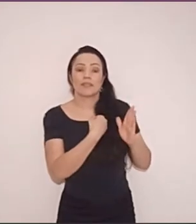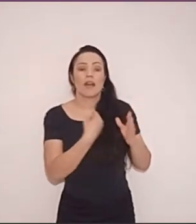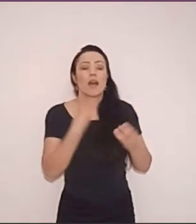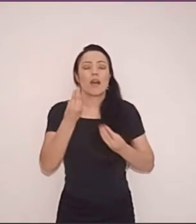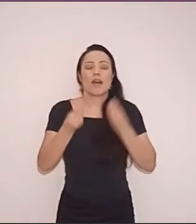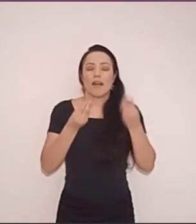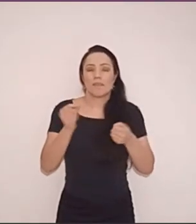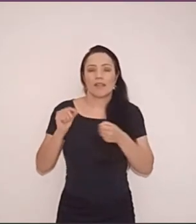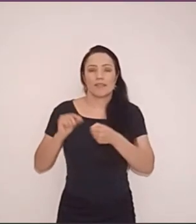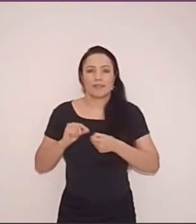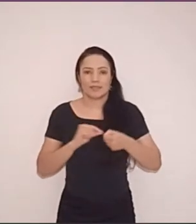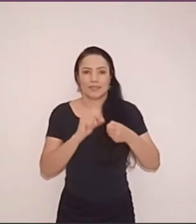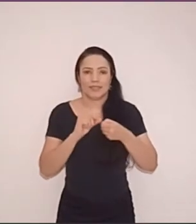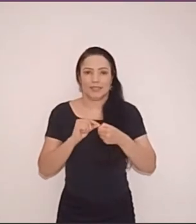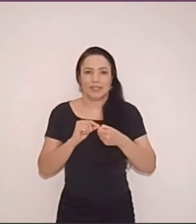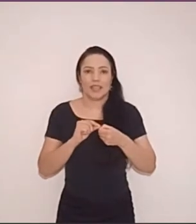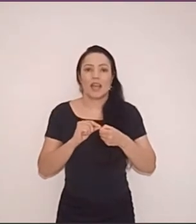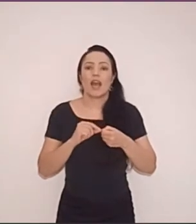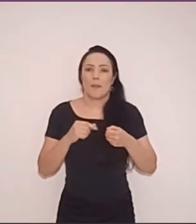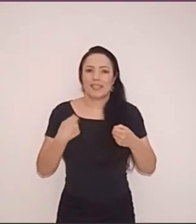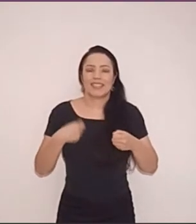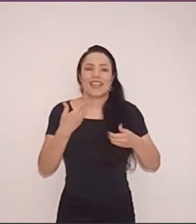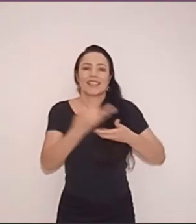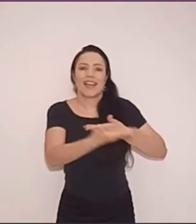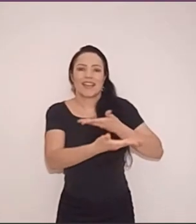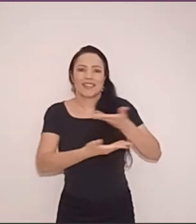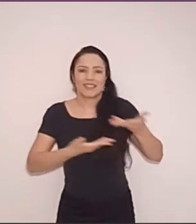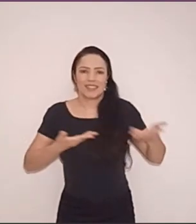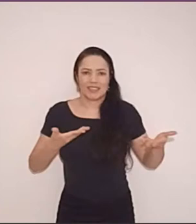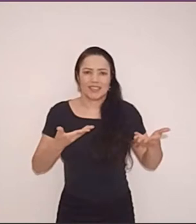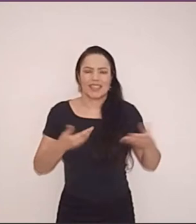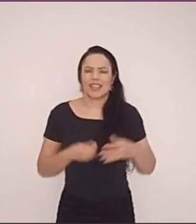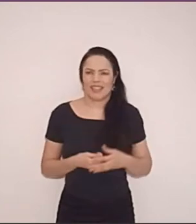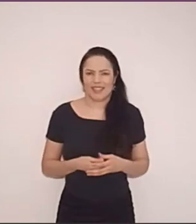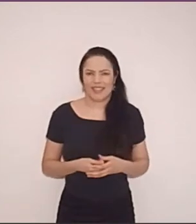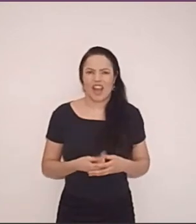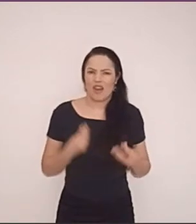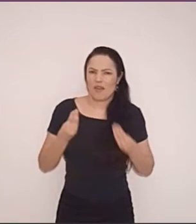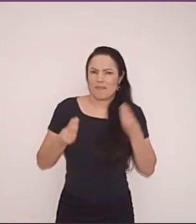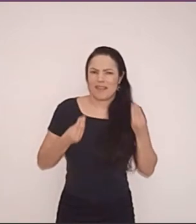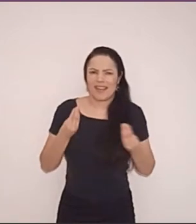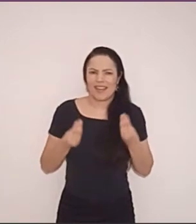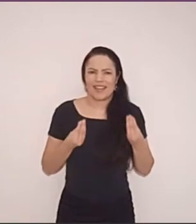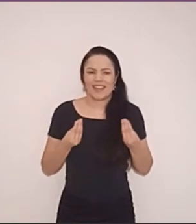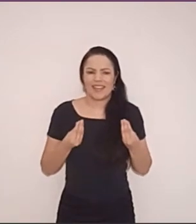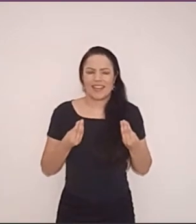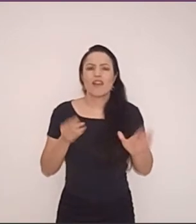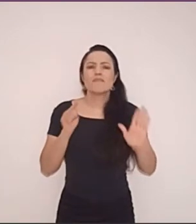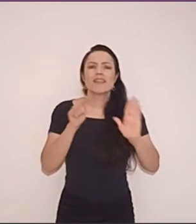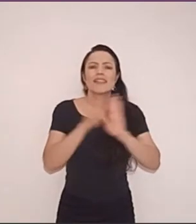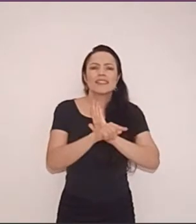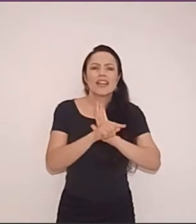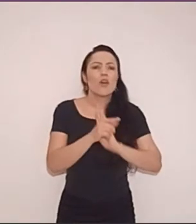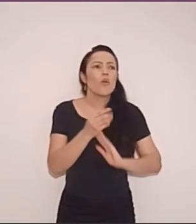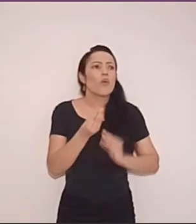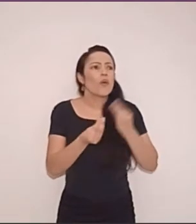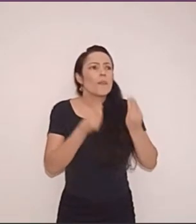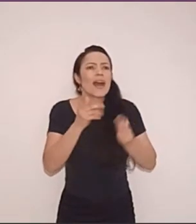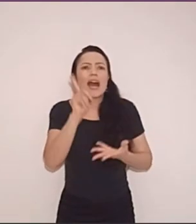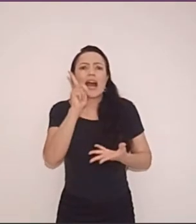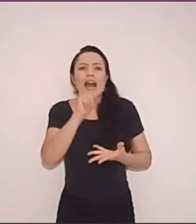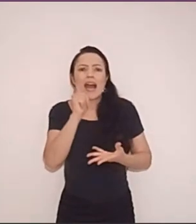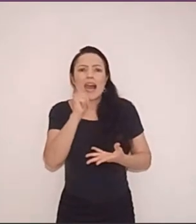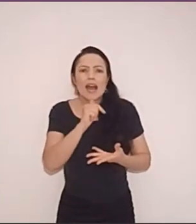como é que nós vamos fazer isso aí eu falei pela transferência mas como assim Aí eu perguntei para ela como é que as Águas